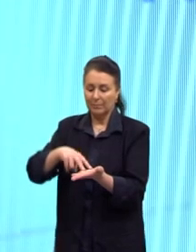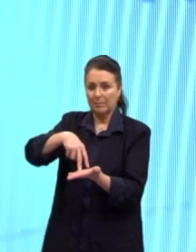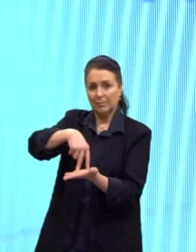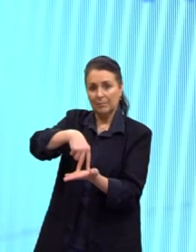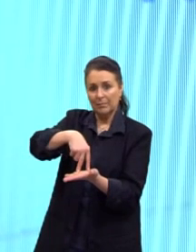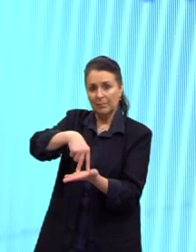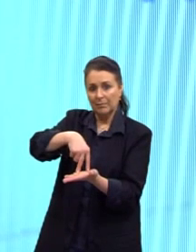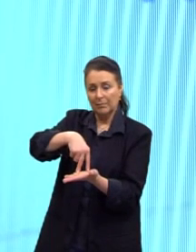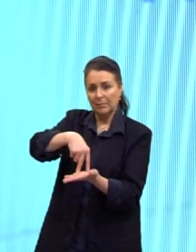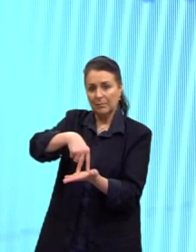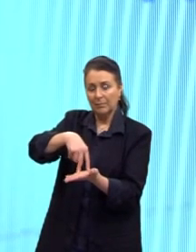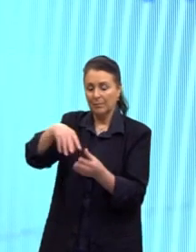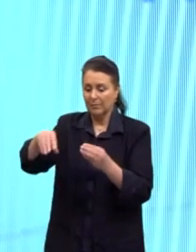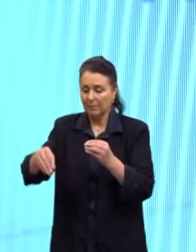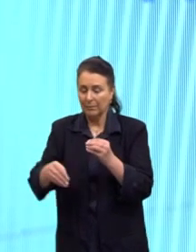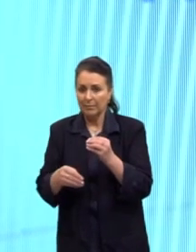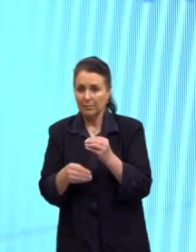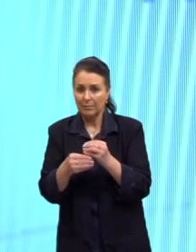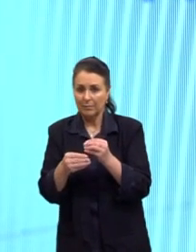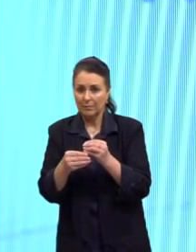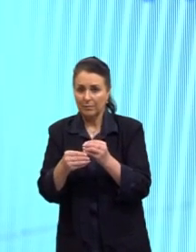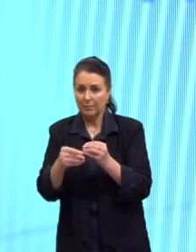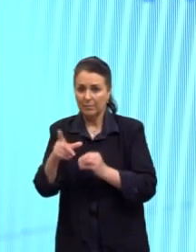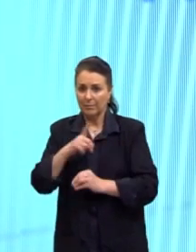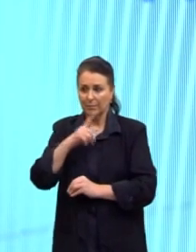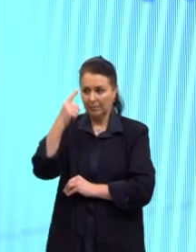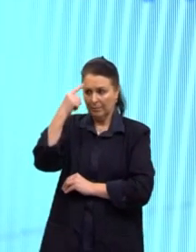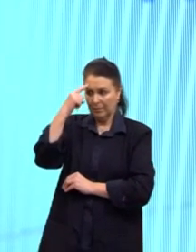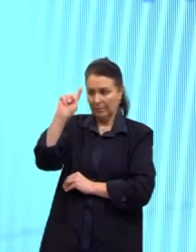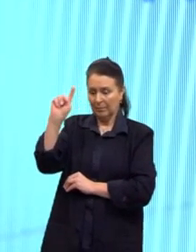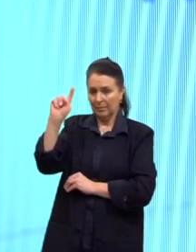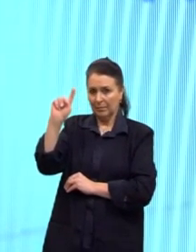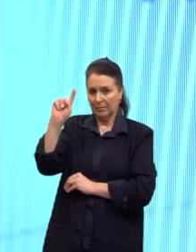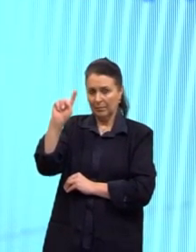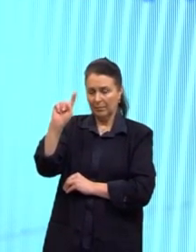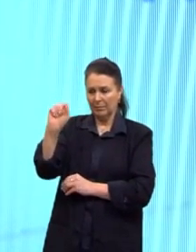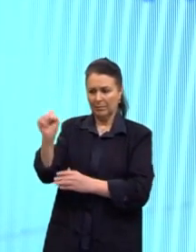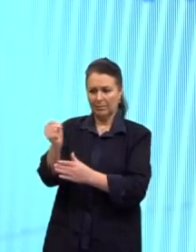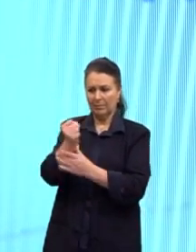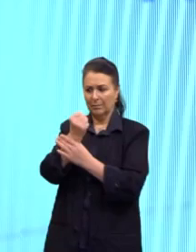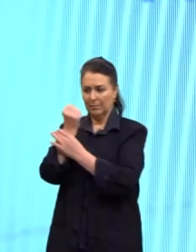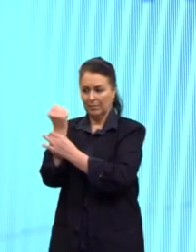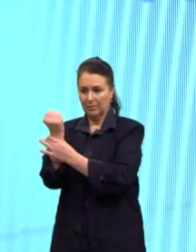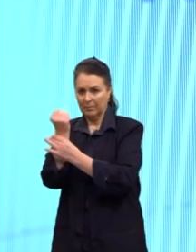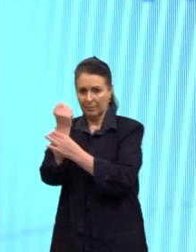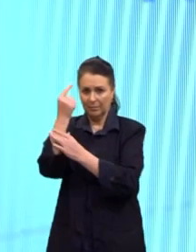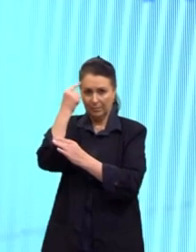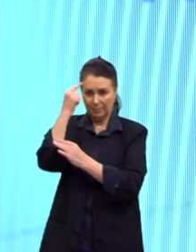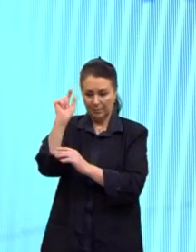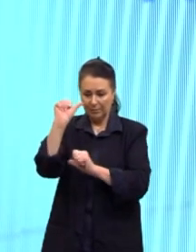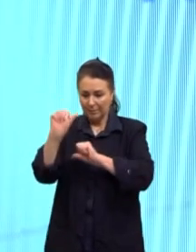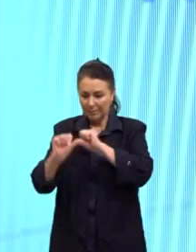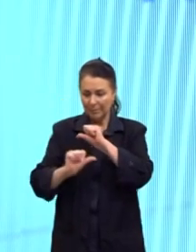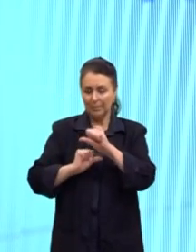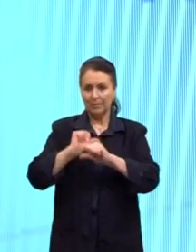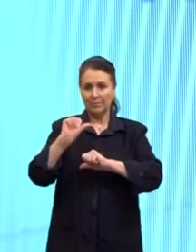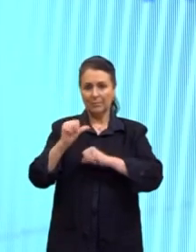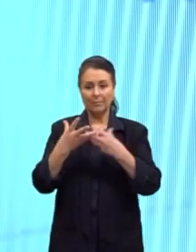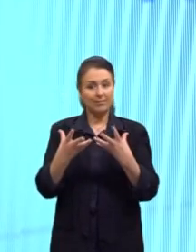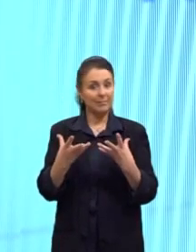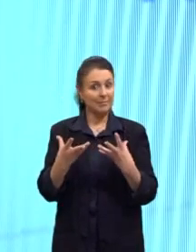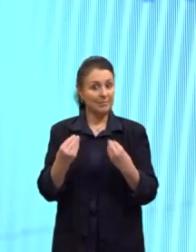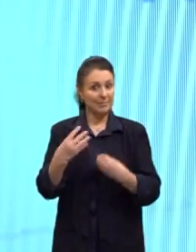for ele já me traz a ideia de defesa de ideia né muda muda completamente